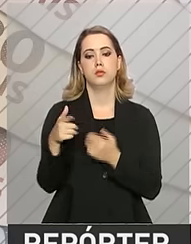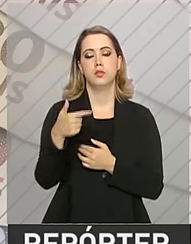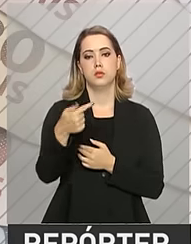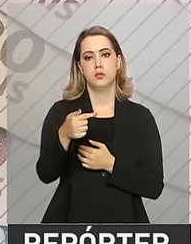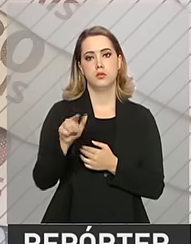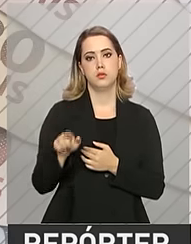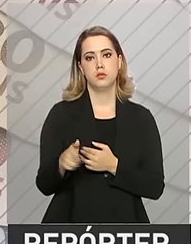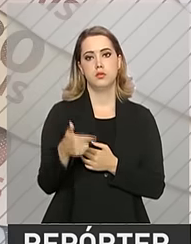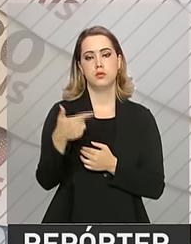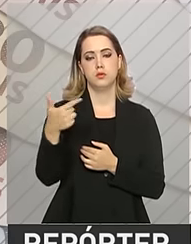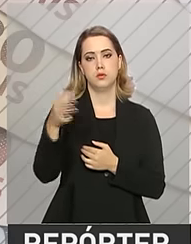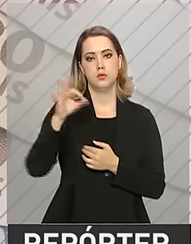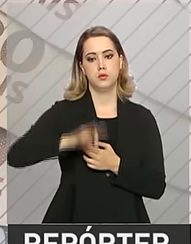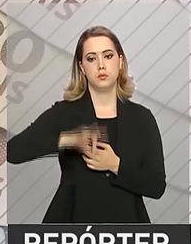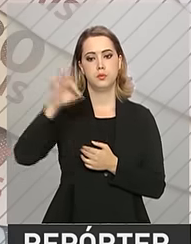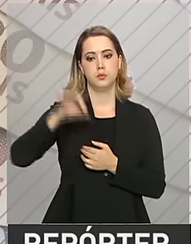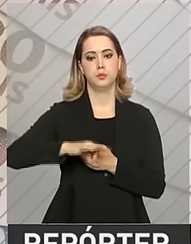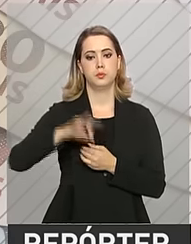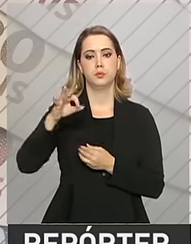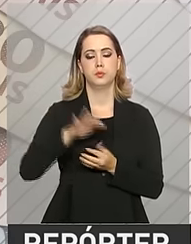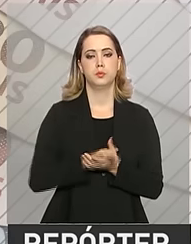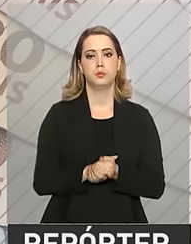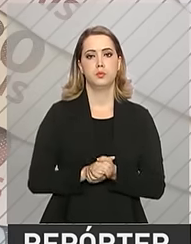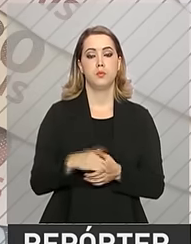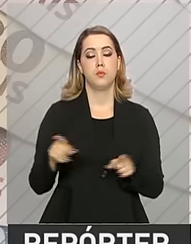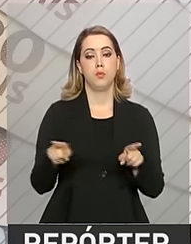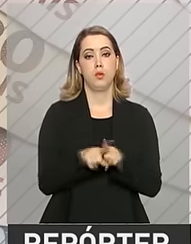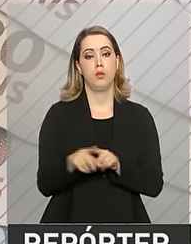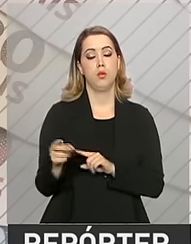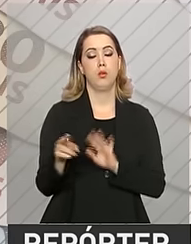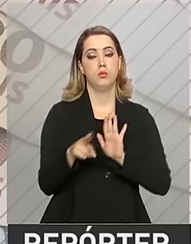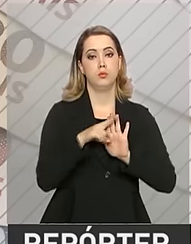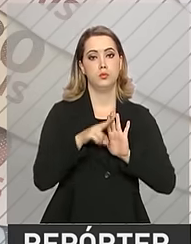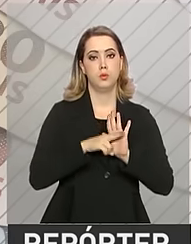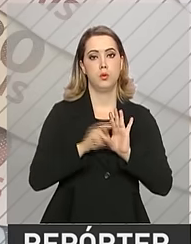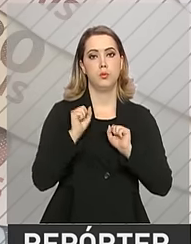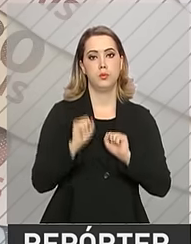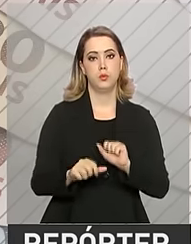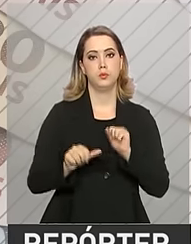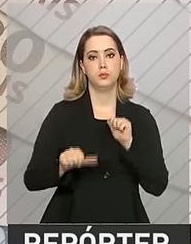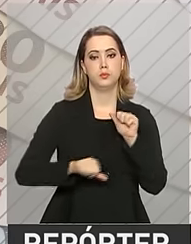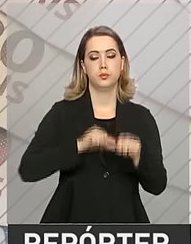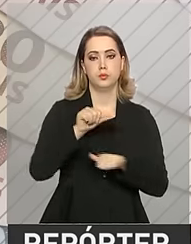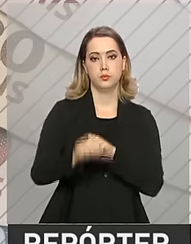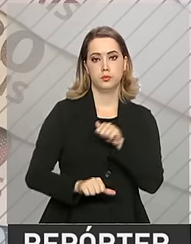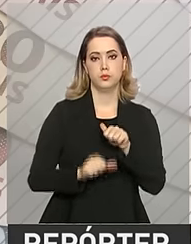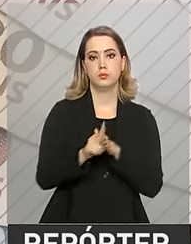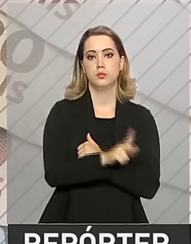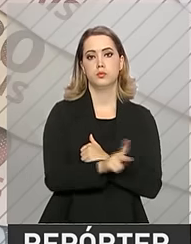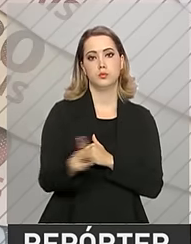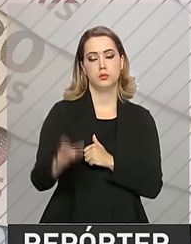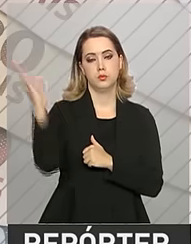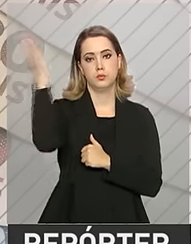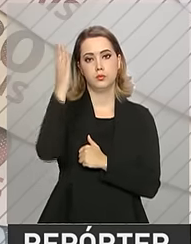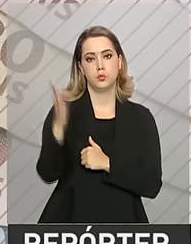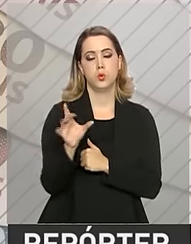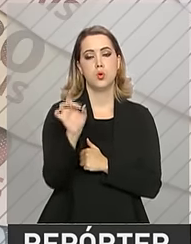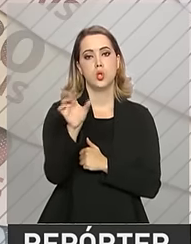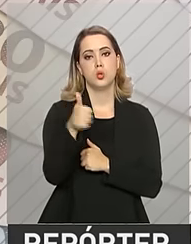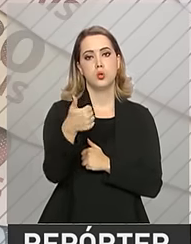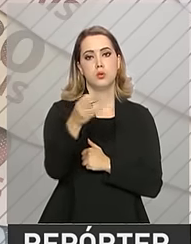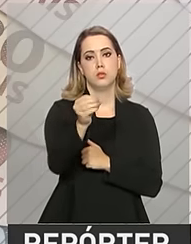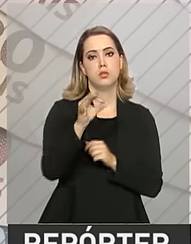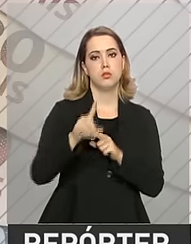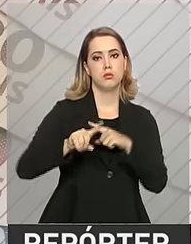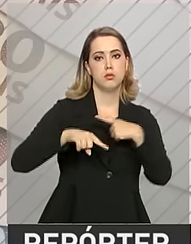este ano que é de 7,2 por. a norma poderá ser alterada pelo presidente da república a partir do 10º ano